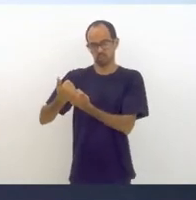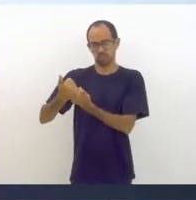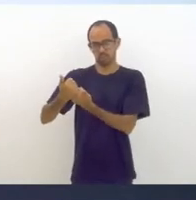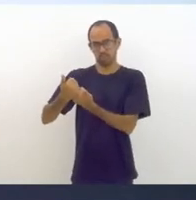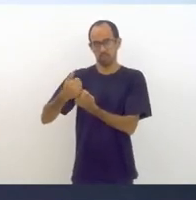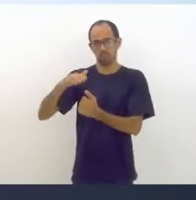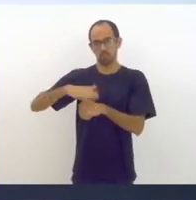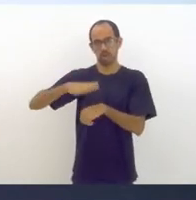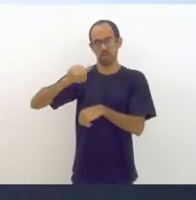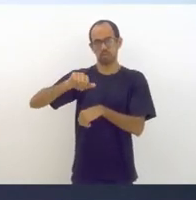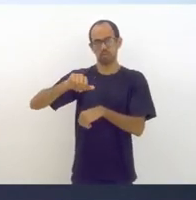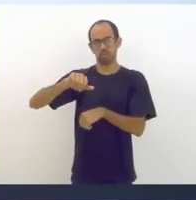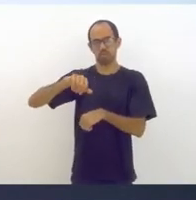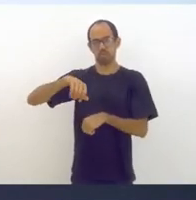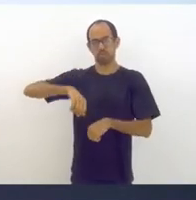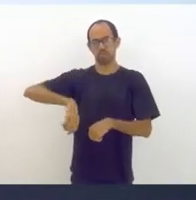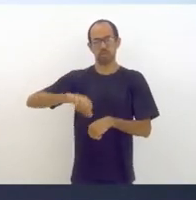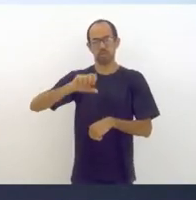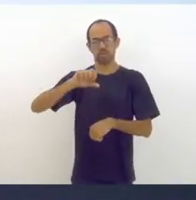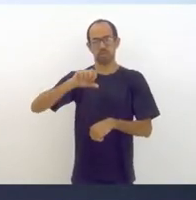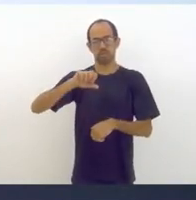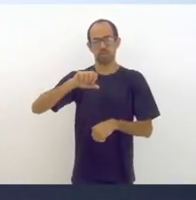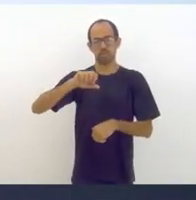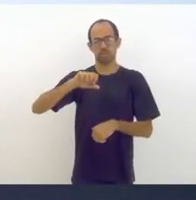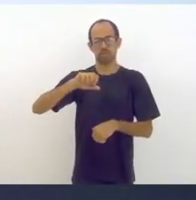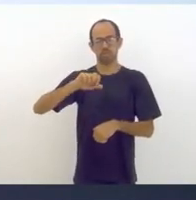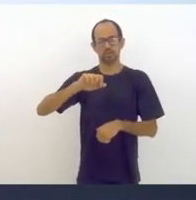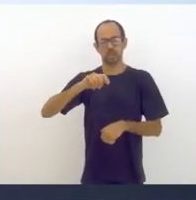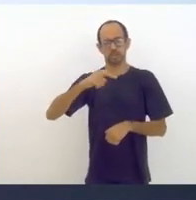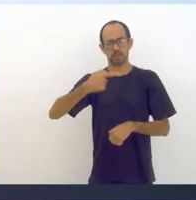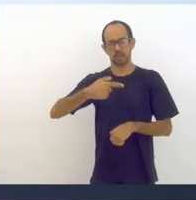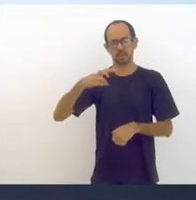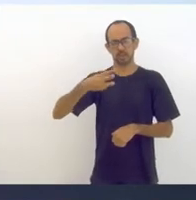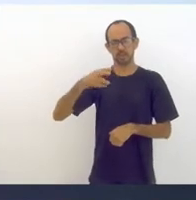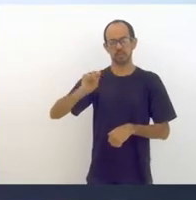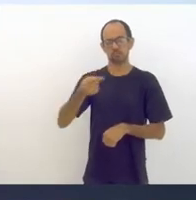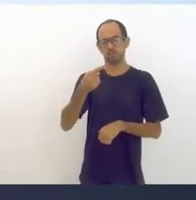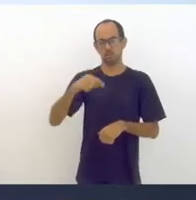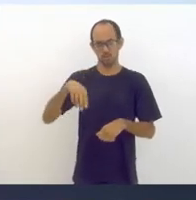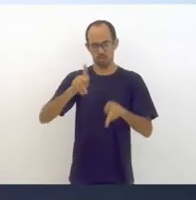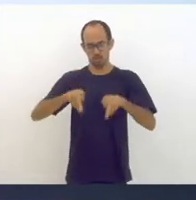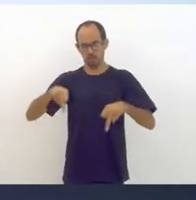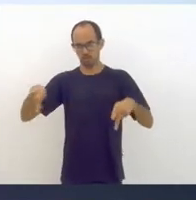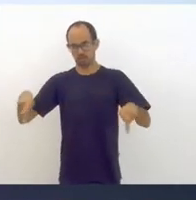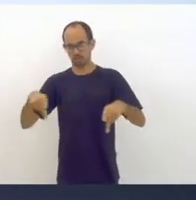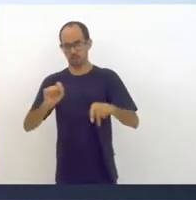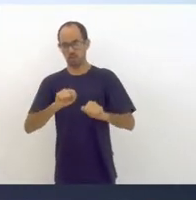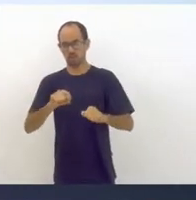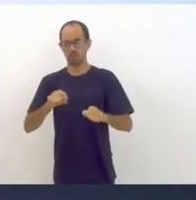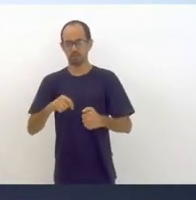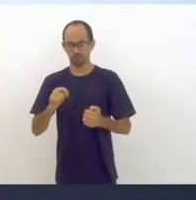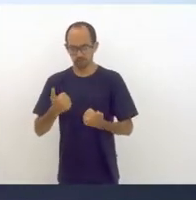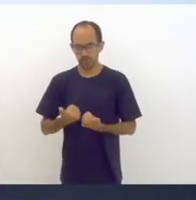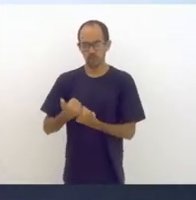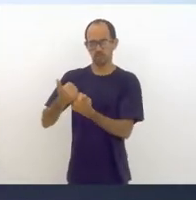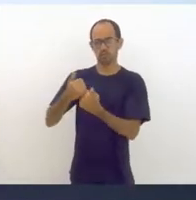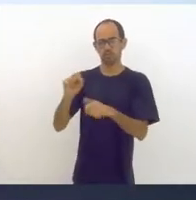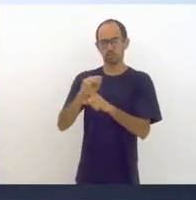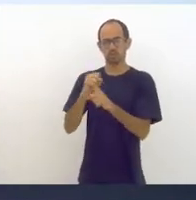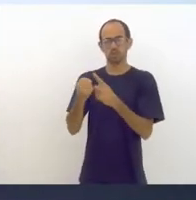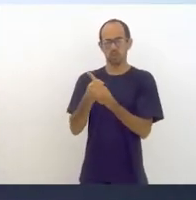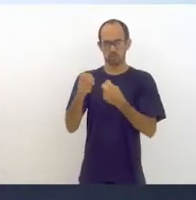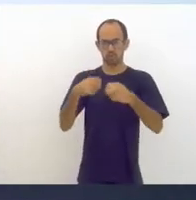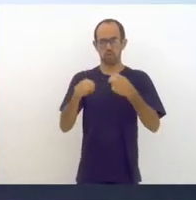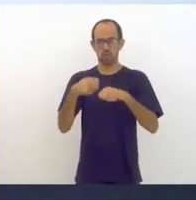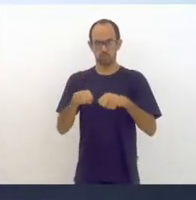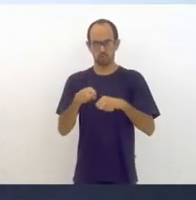habitantes, caracteriza-se seu pujante desenvolvimento socioeconômico. Segundo dados da Federação das Indústrias do